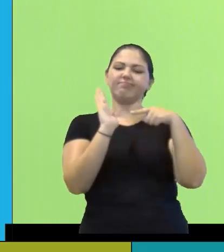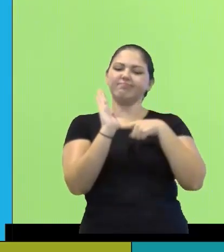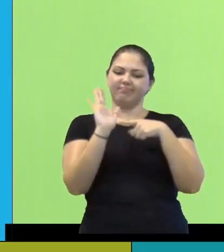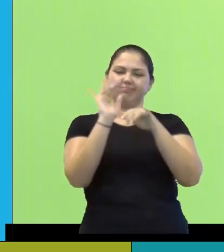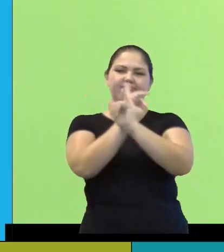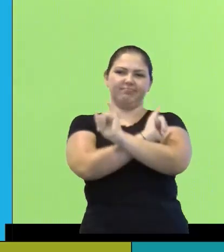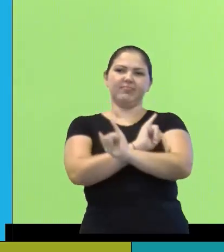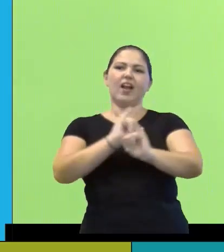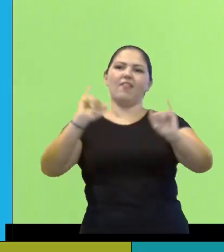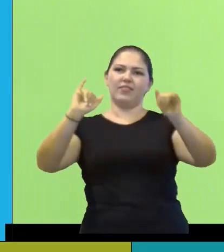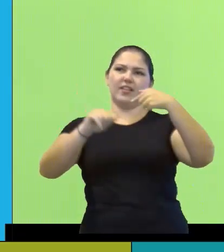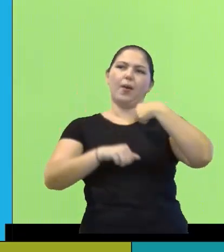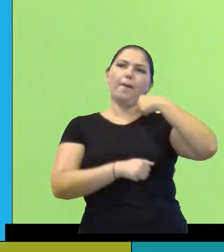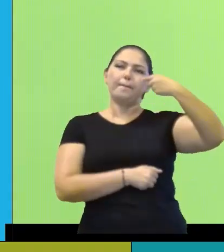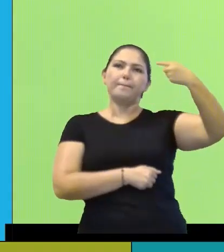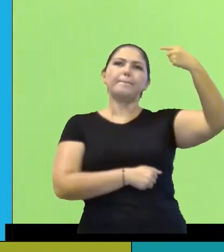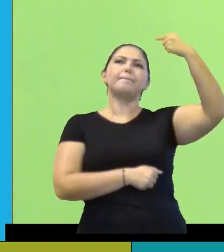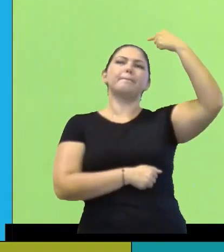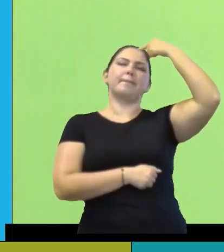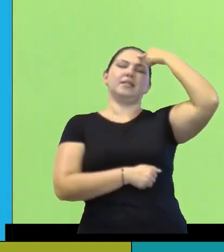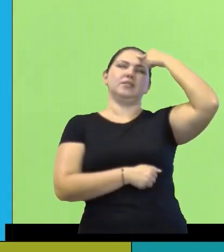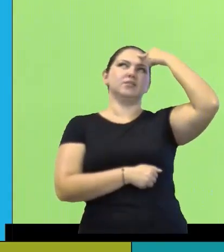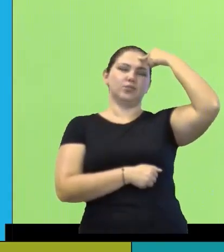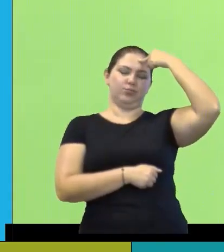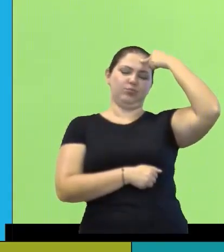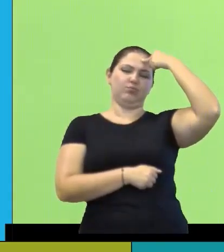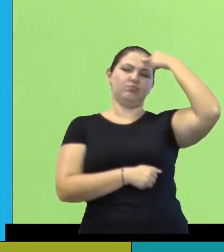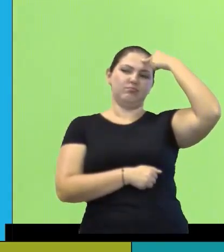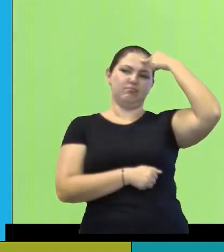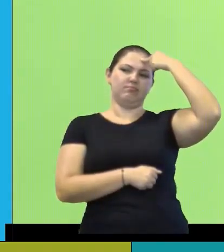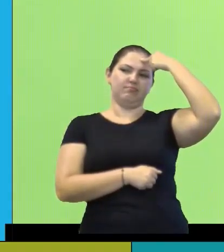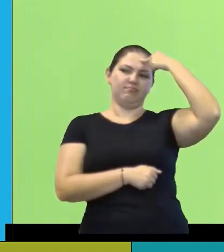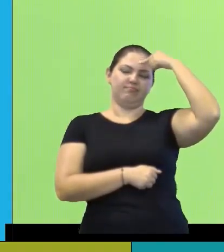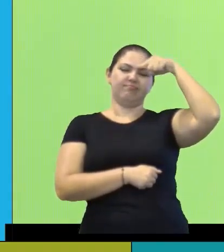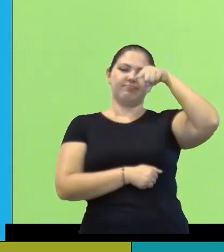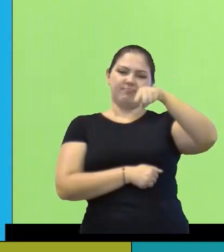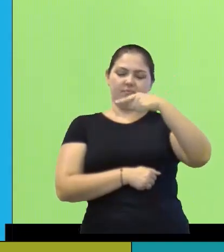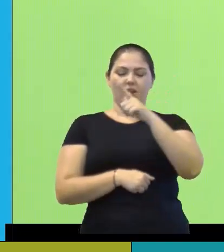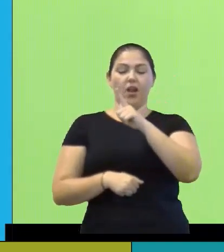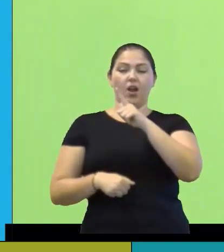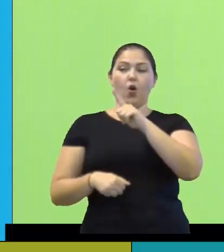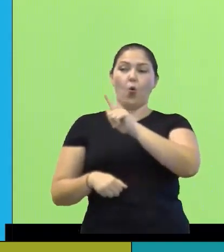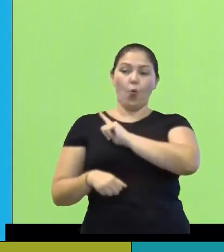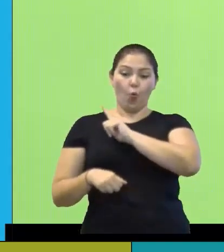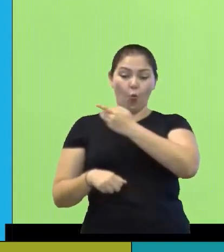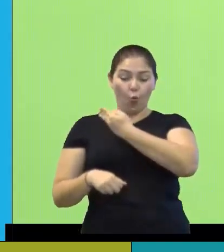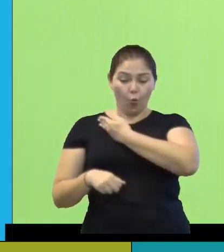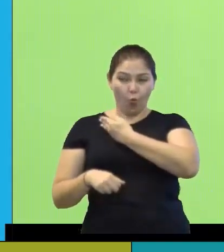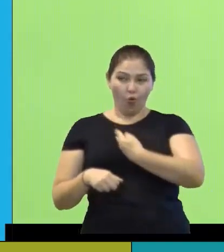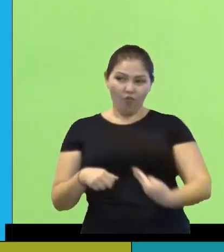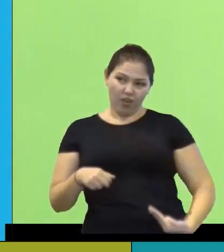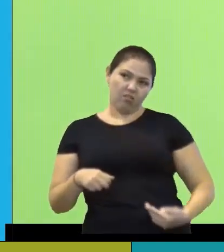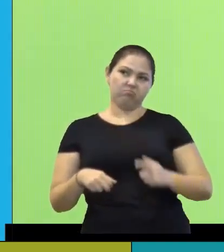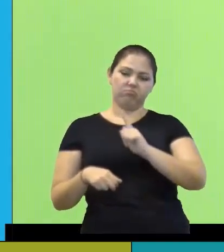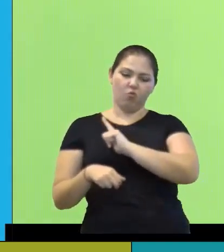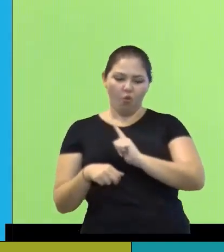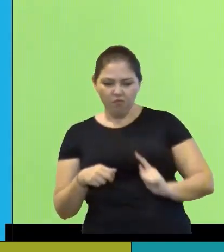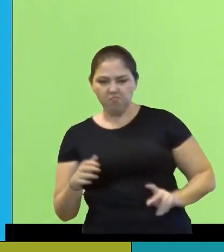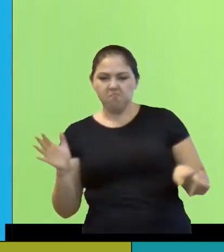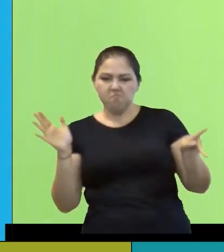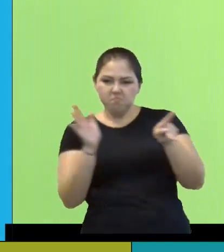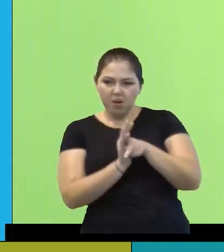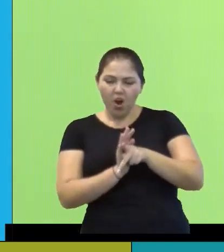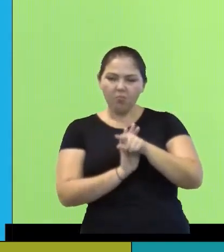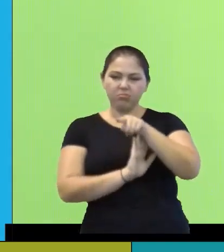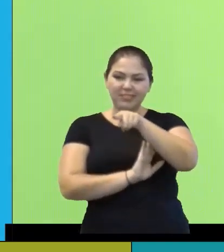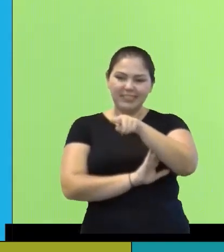o que ele pensava sobre a ideal forma de governo para a Itália. Ele deixa claro, lá